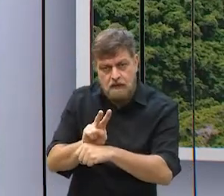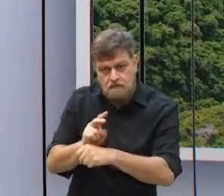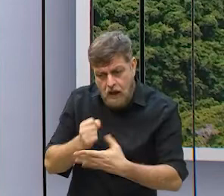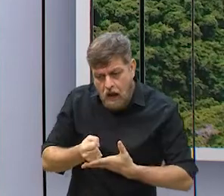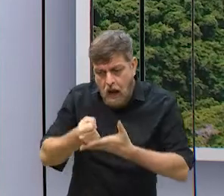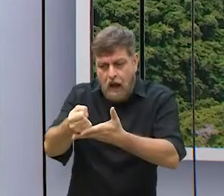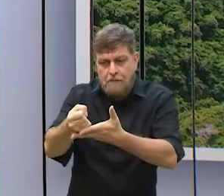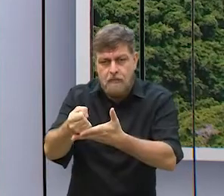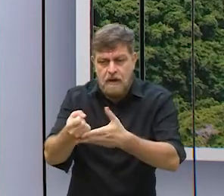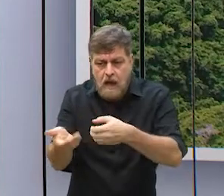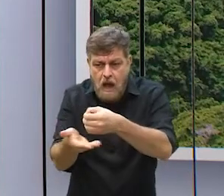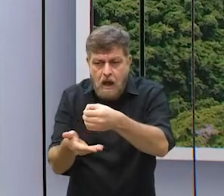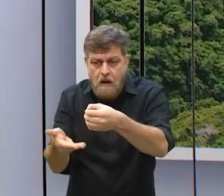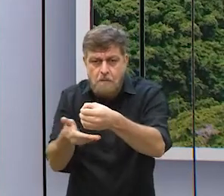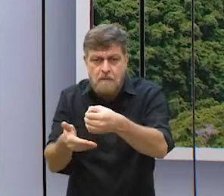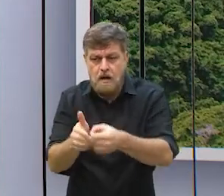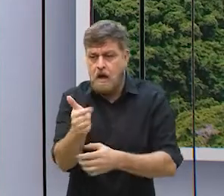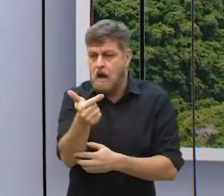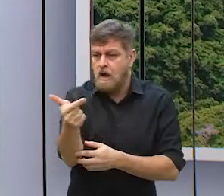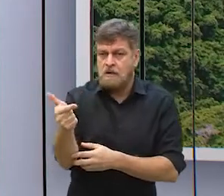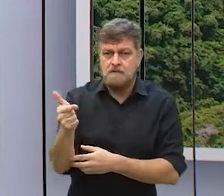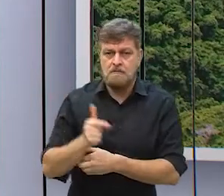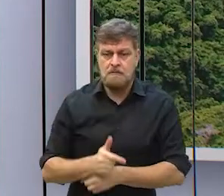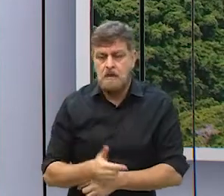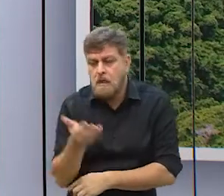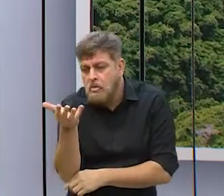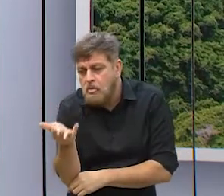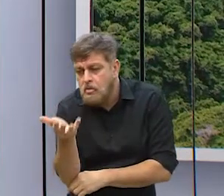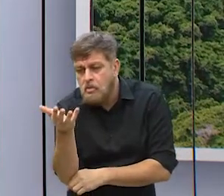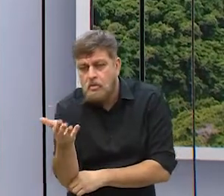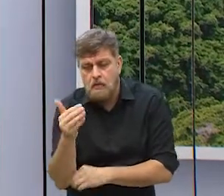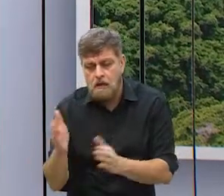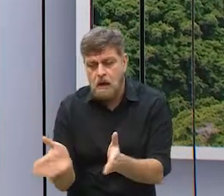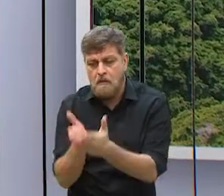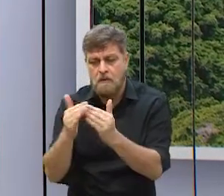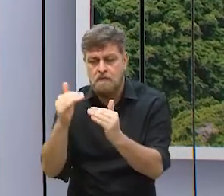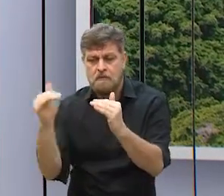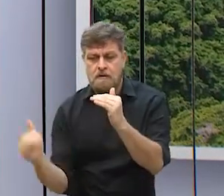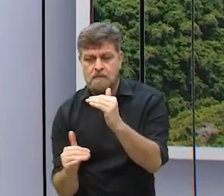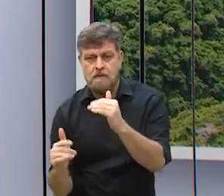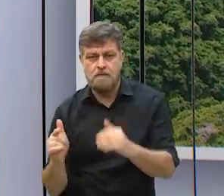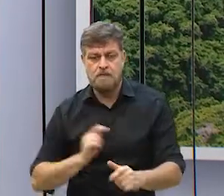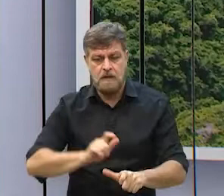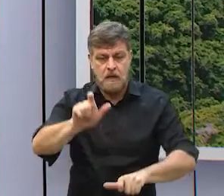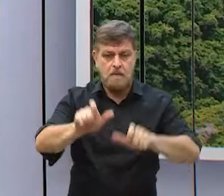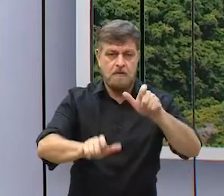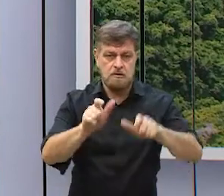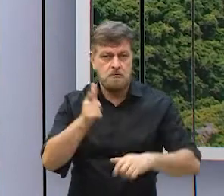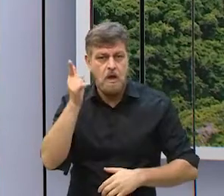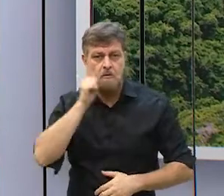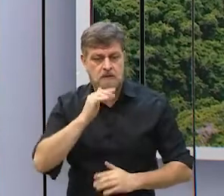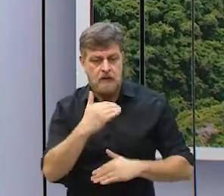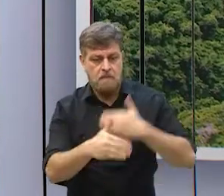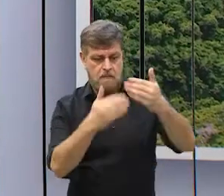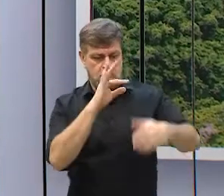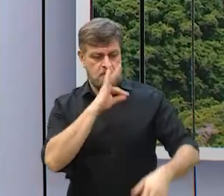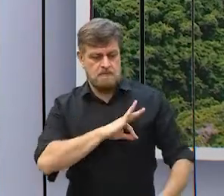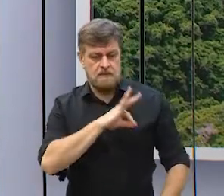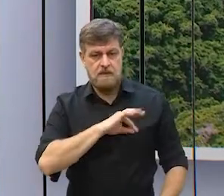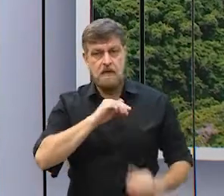não ter uma massa de miseráveis, enquanto alguns têm acesso a um